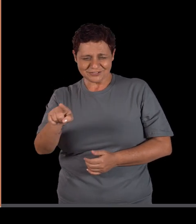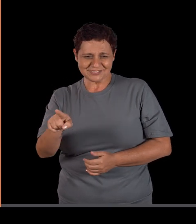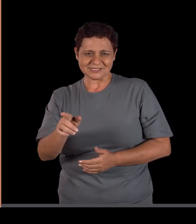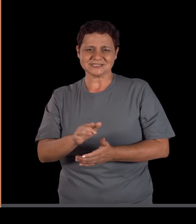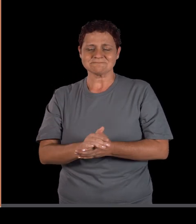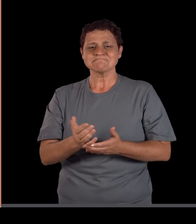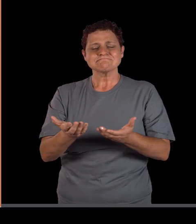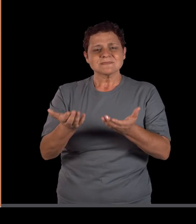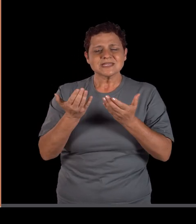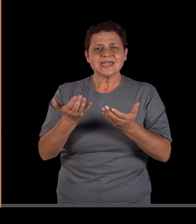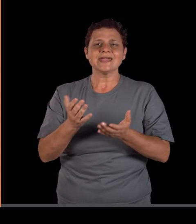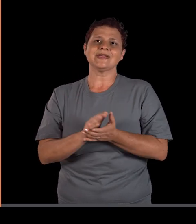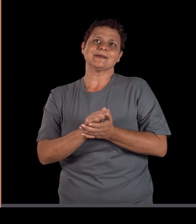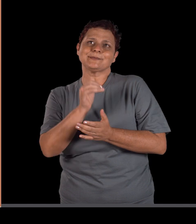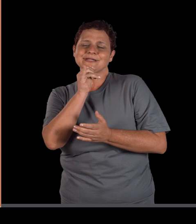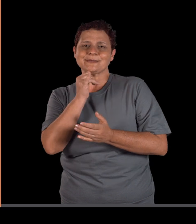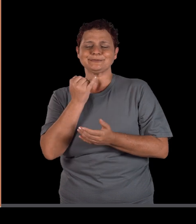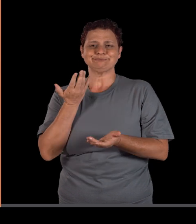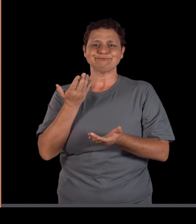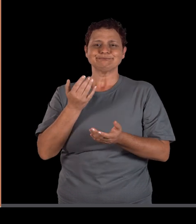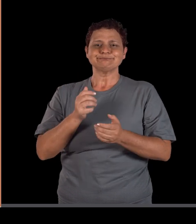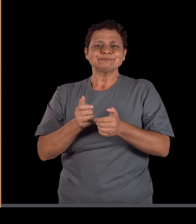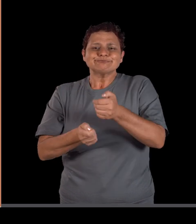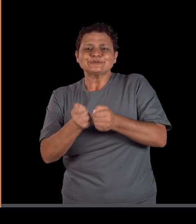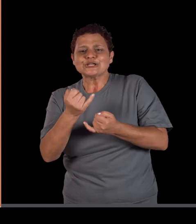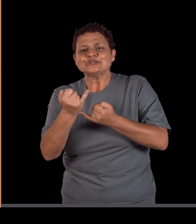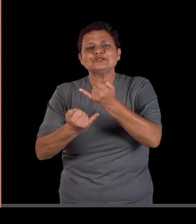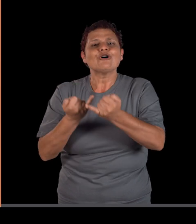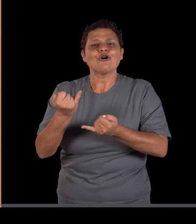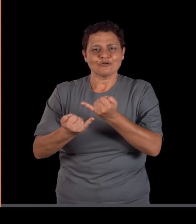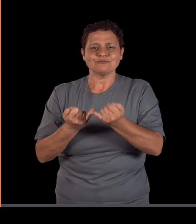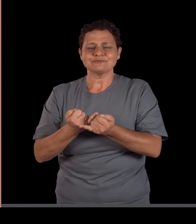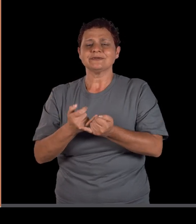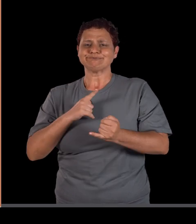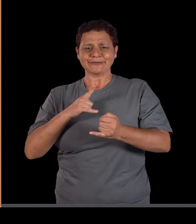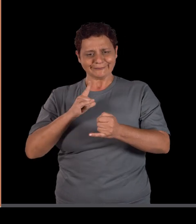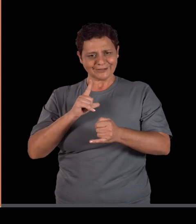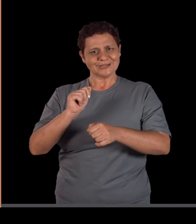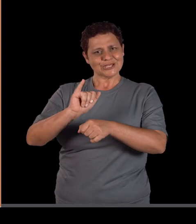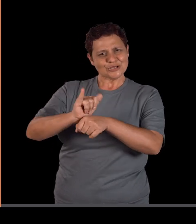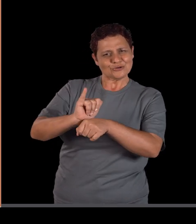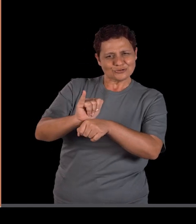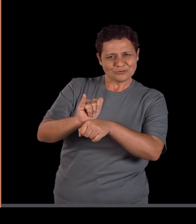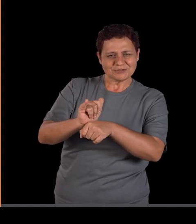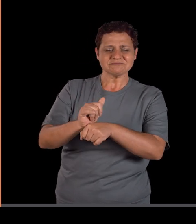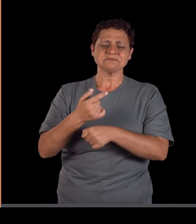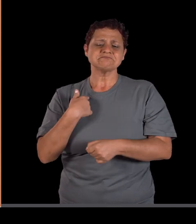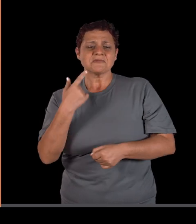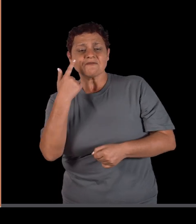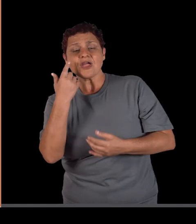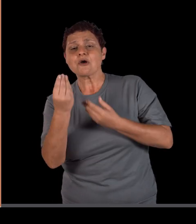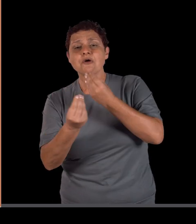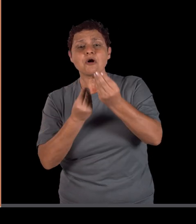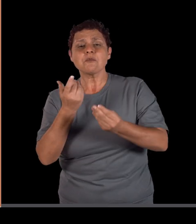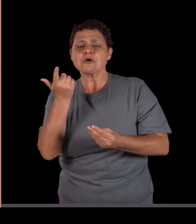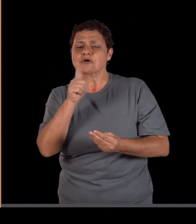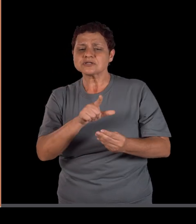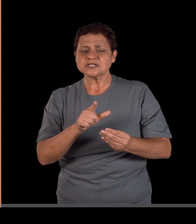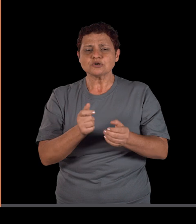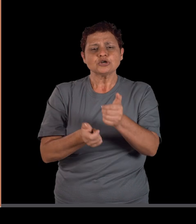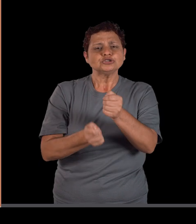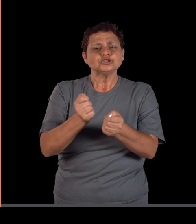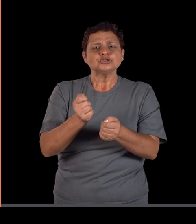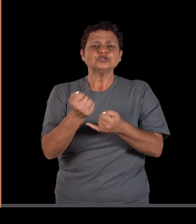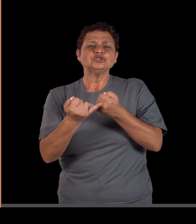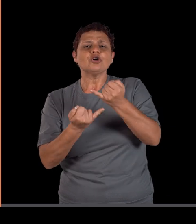você quer finalizar um jogo, por exemplo, você entra lá no YouTube e vê como finaliza esse